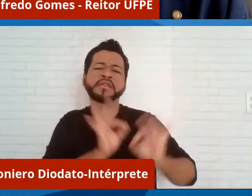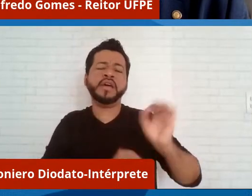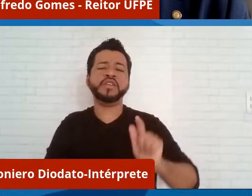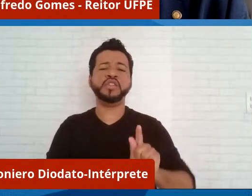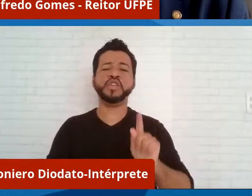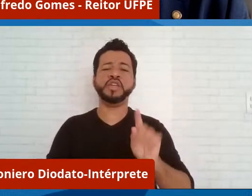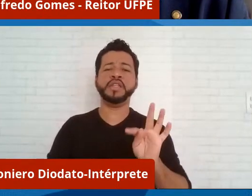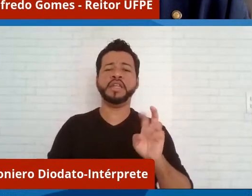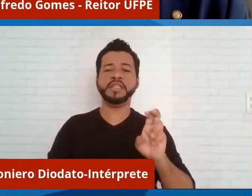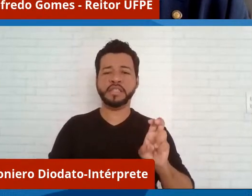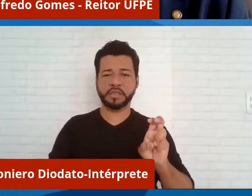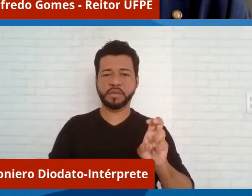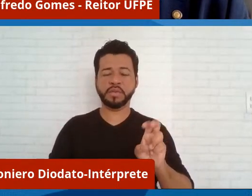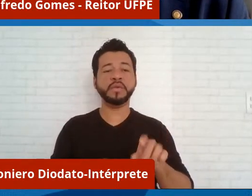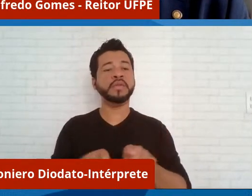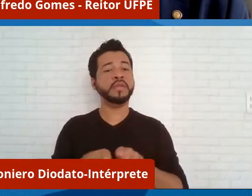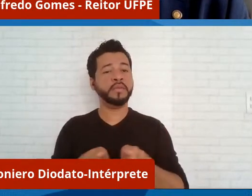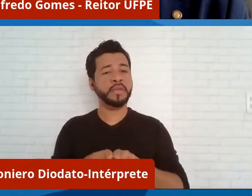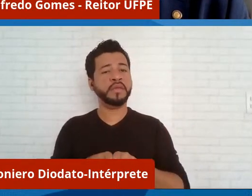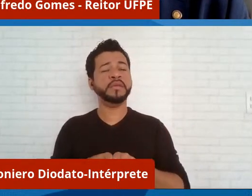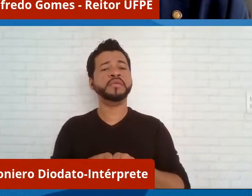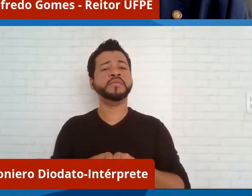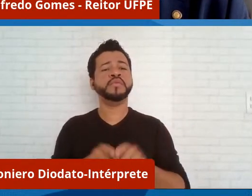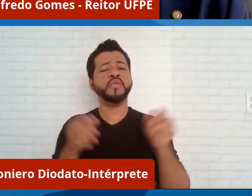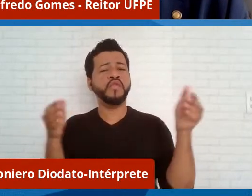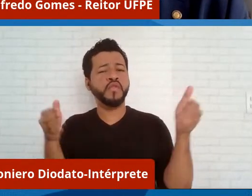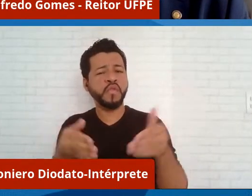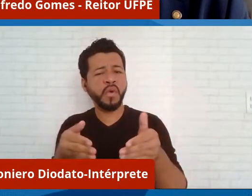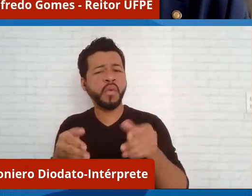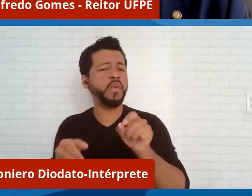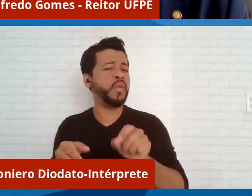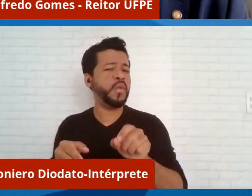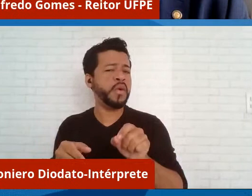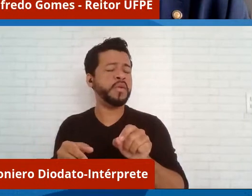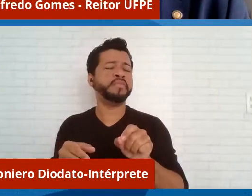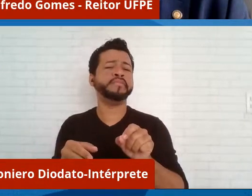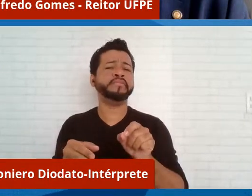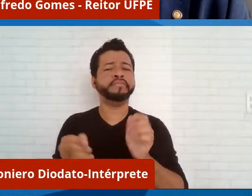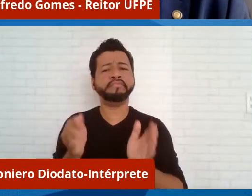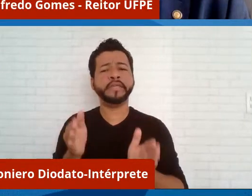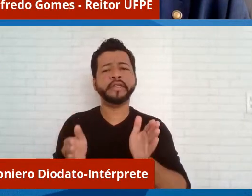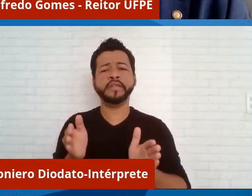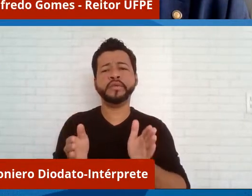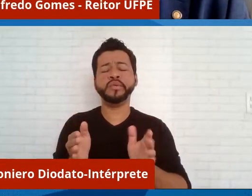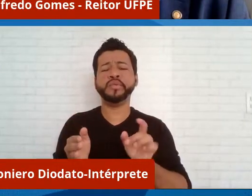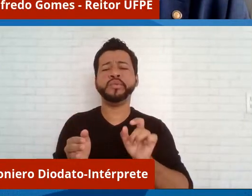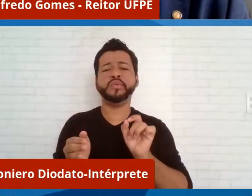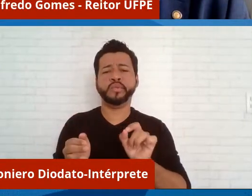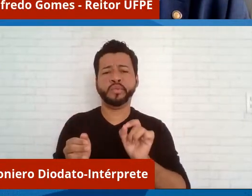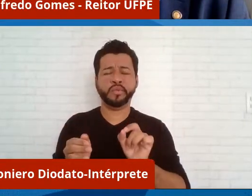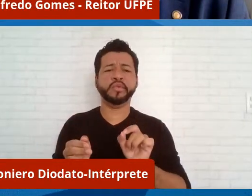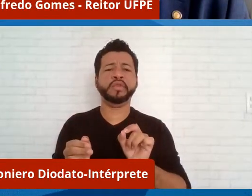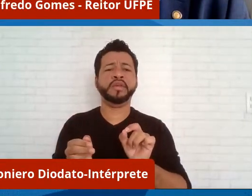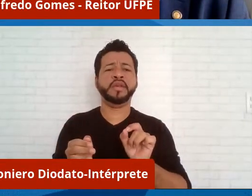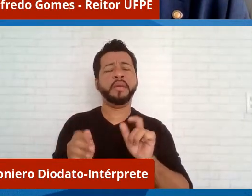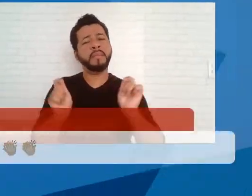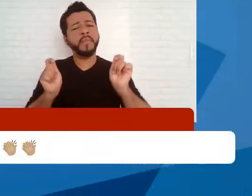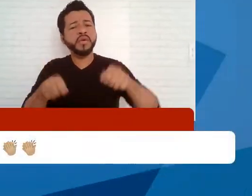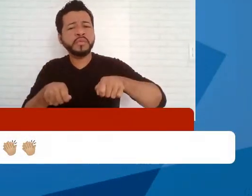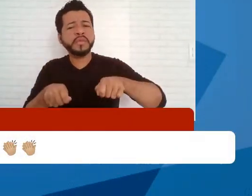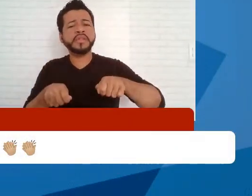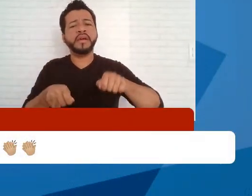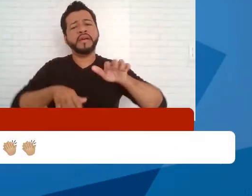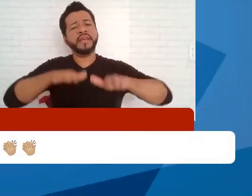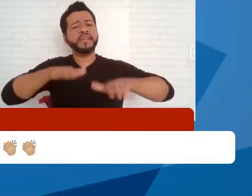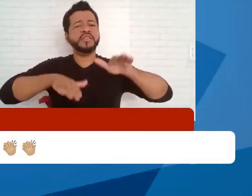especial para aquele momento paradoxal que nós estamos vivendo, que é essa possibilidade que muitas vezes o intercâmbio